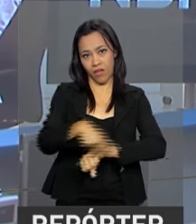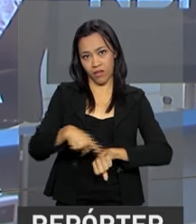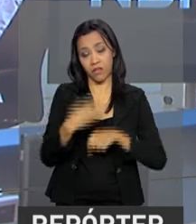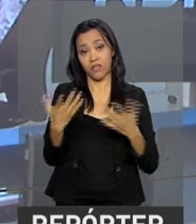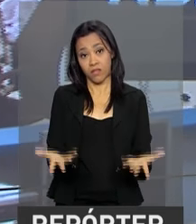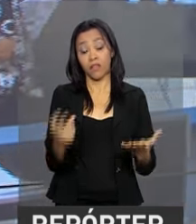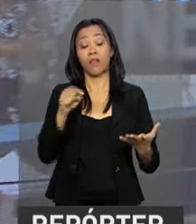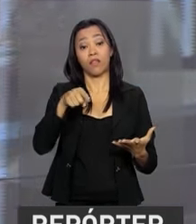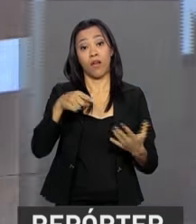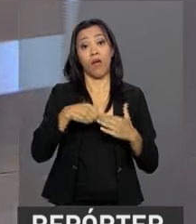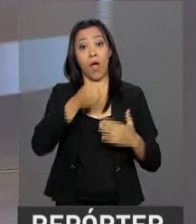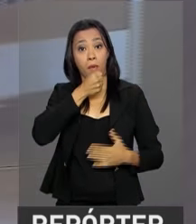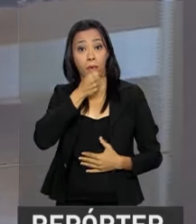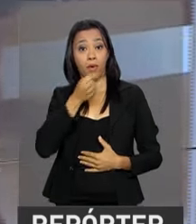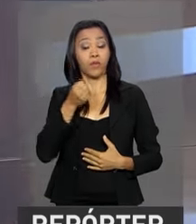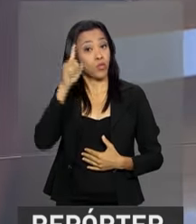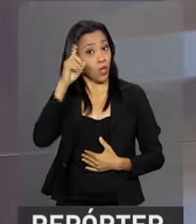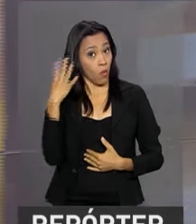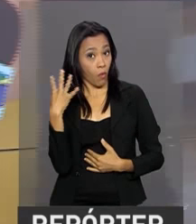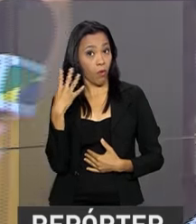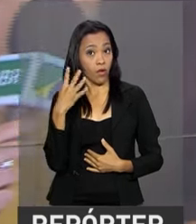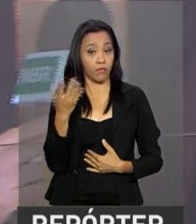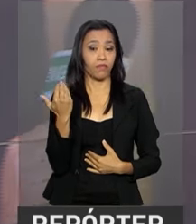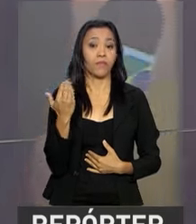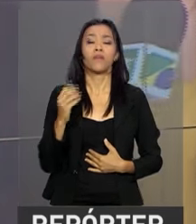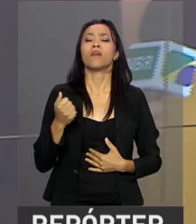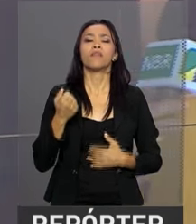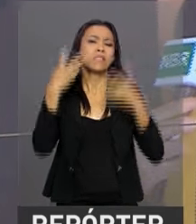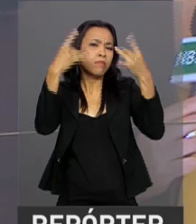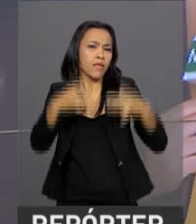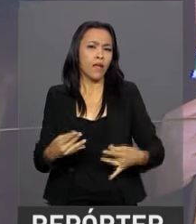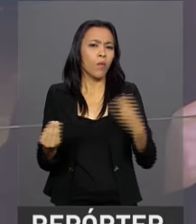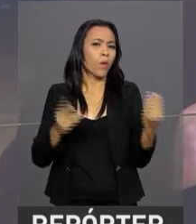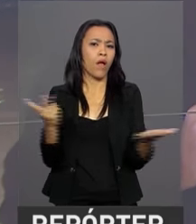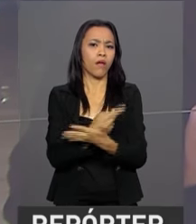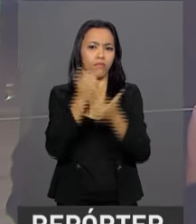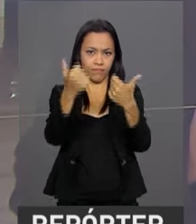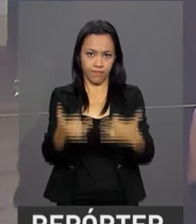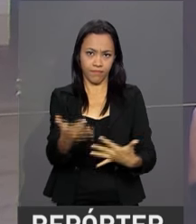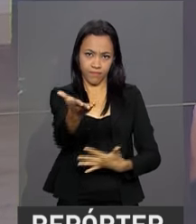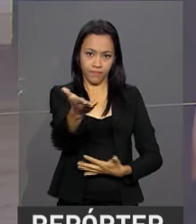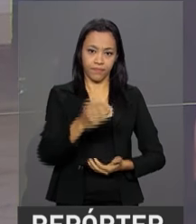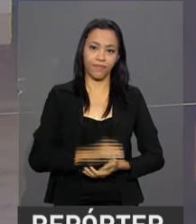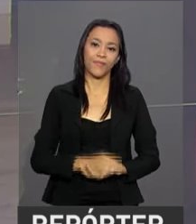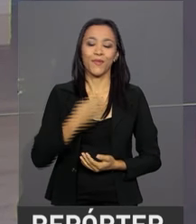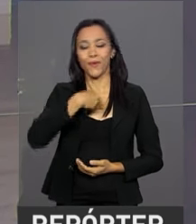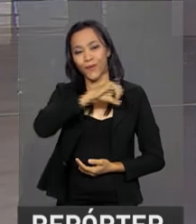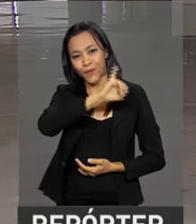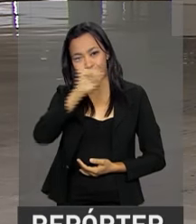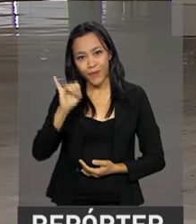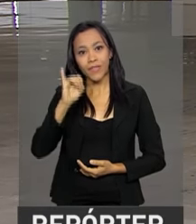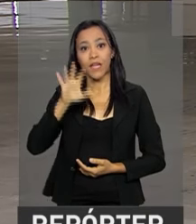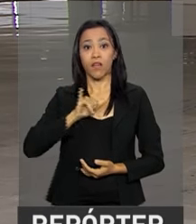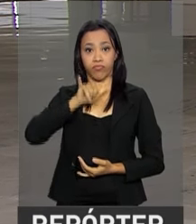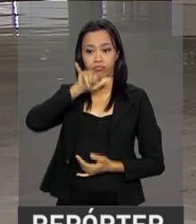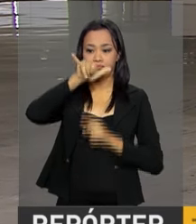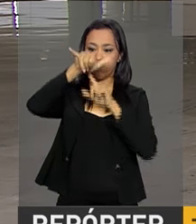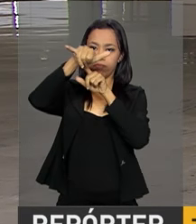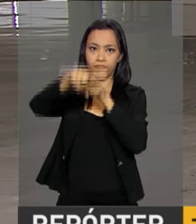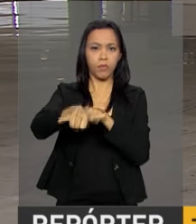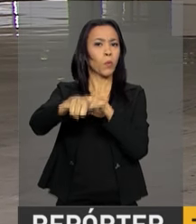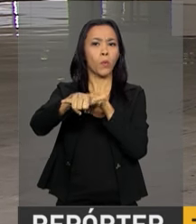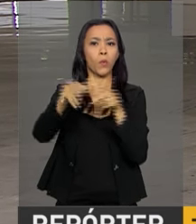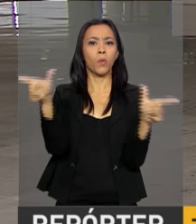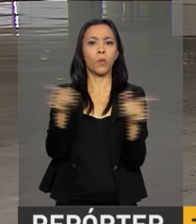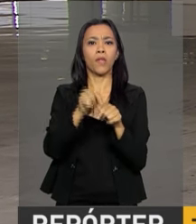repórter Taísa Dias traz ao vivo as informações sobre esse assunto pra gente. Oi Taísa. Oi Leandro. A aeronave Hércules da